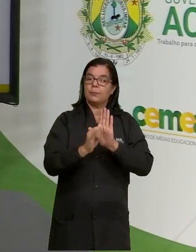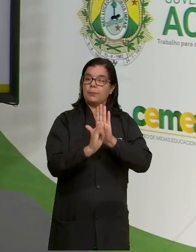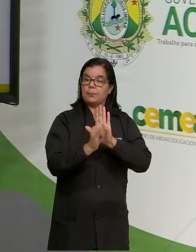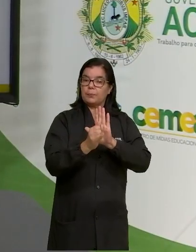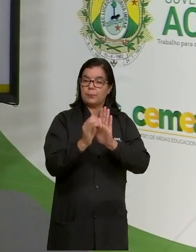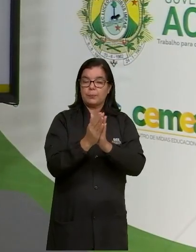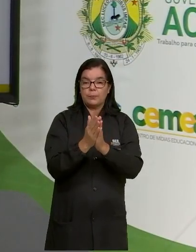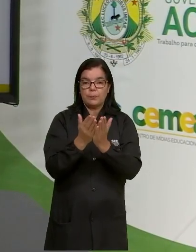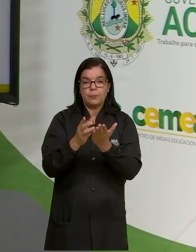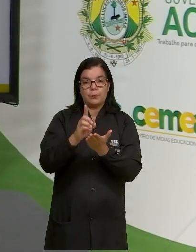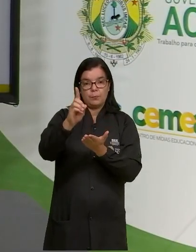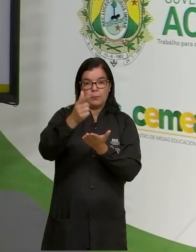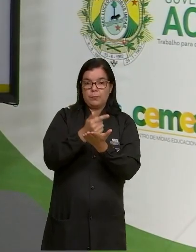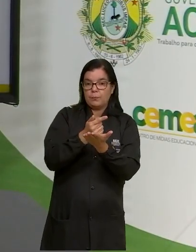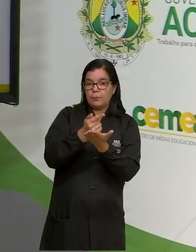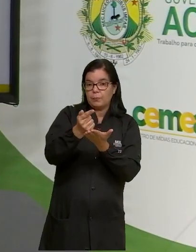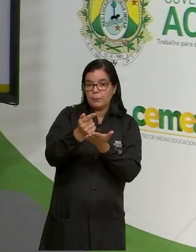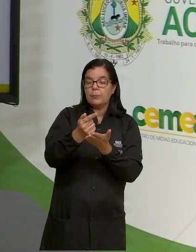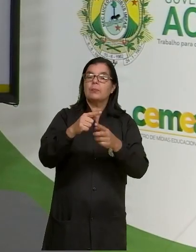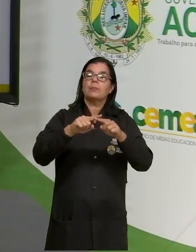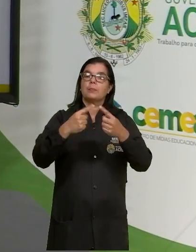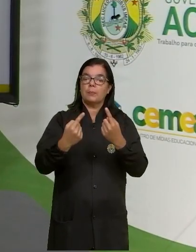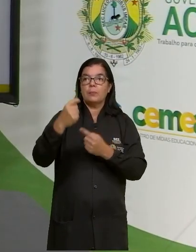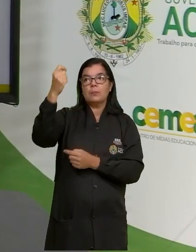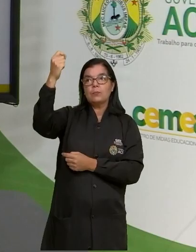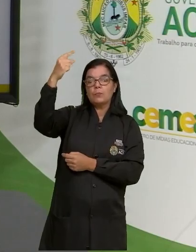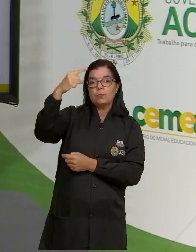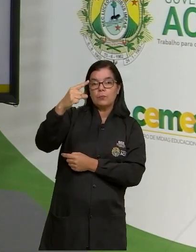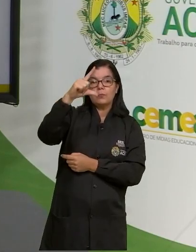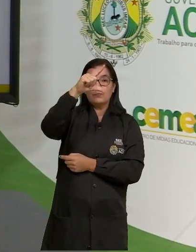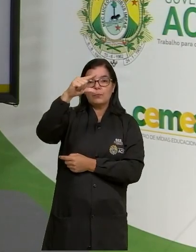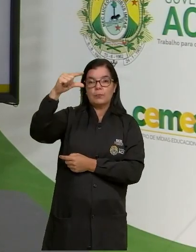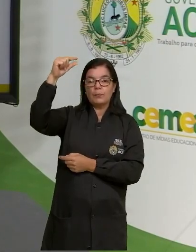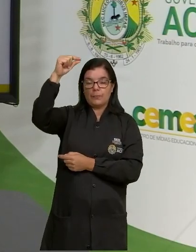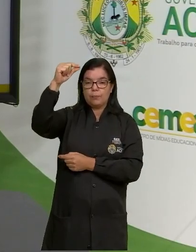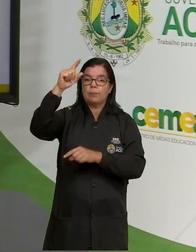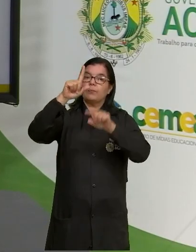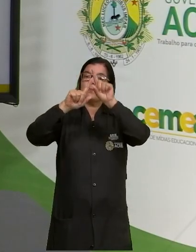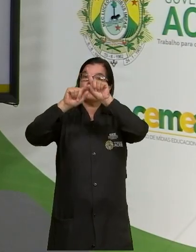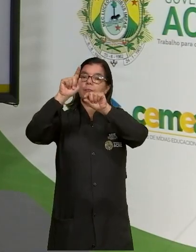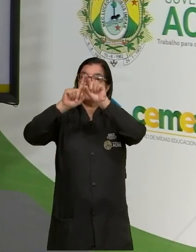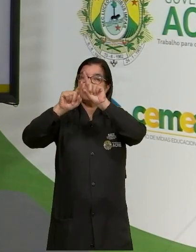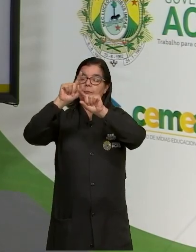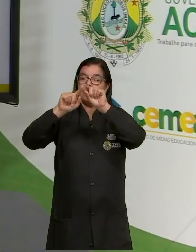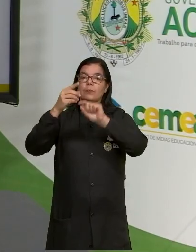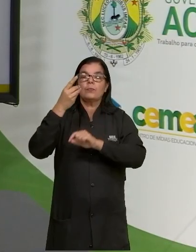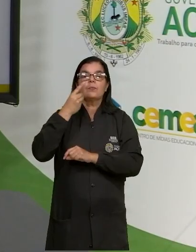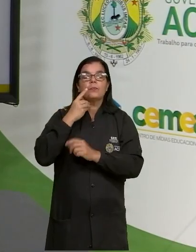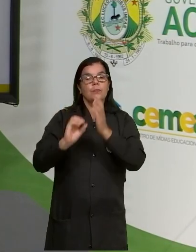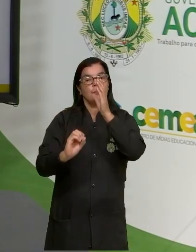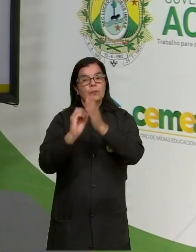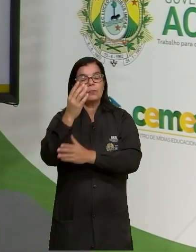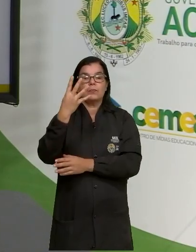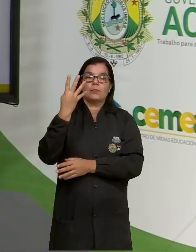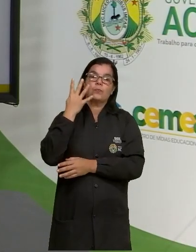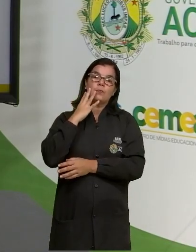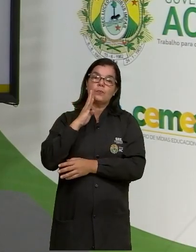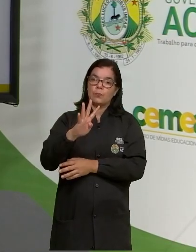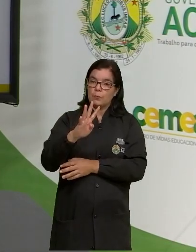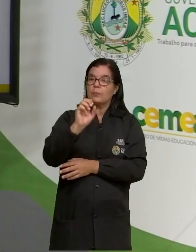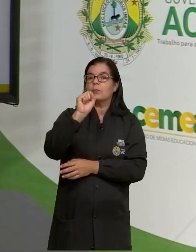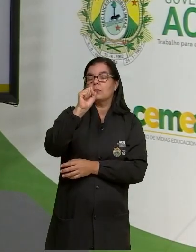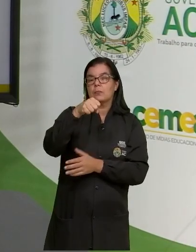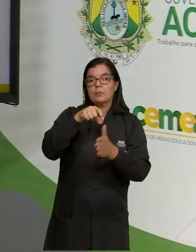do capítulo 1 do Gênesis. Mas o Sol, a Lua e as estrelas foram criados no quarto dia. Então fica, sim,